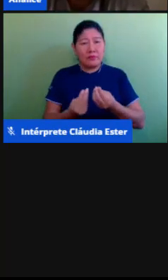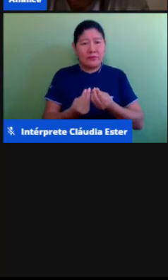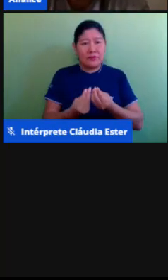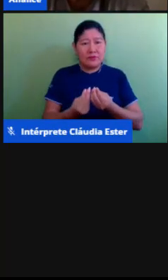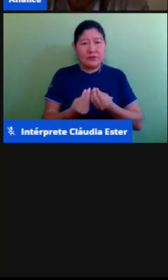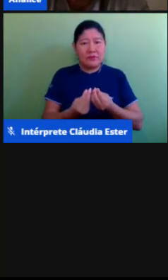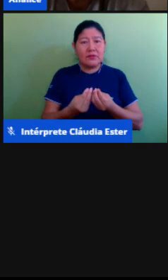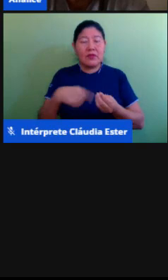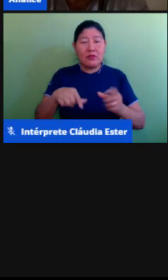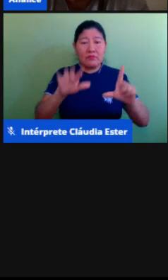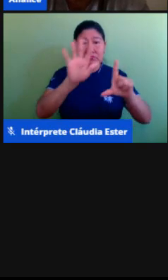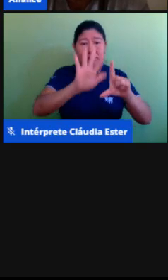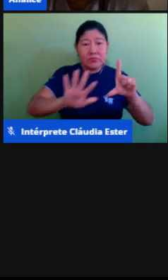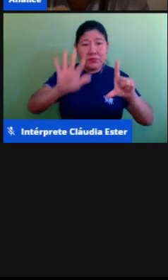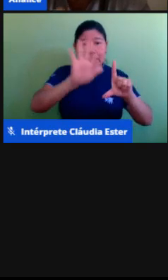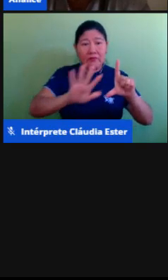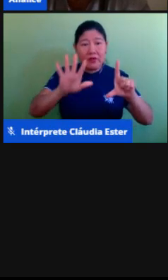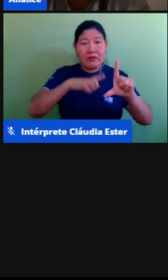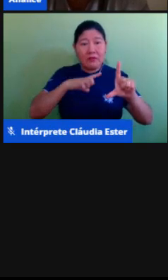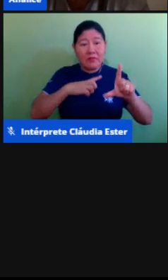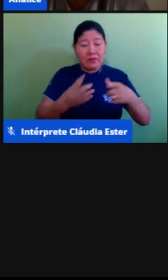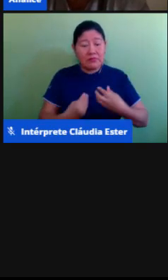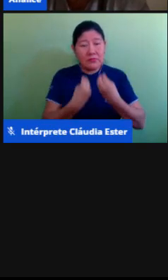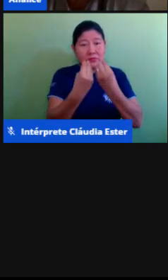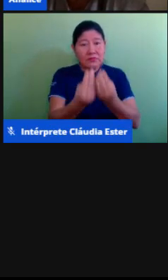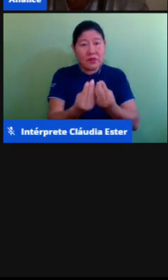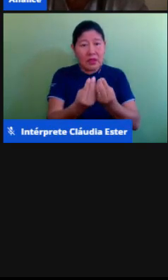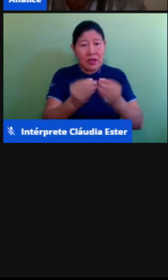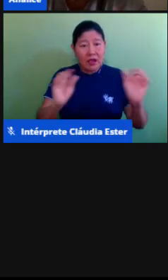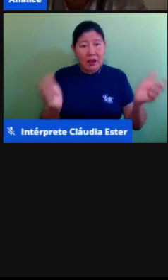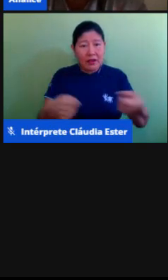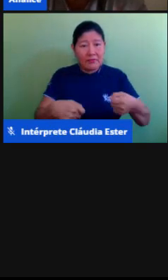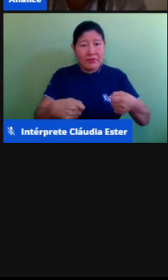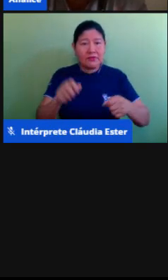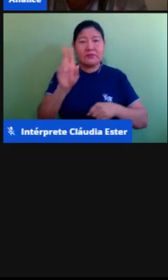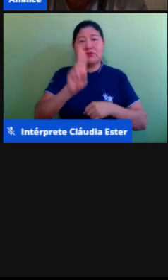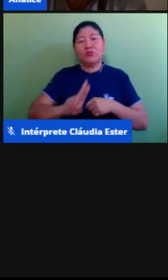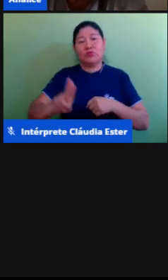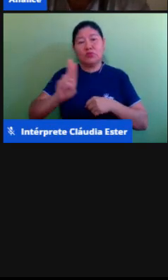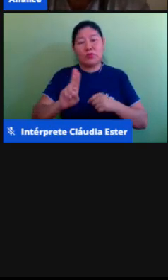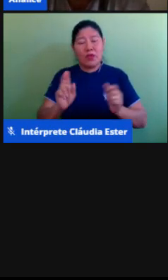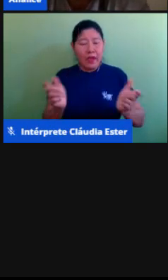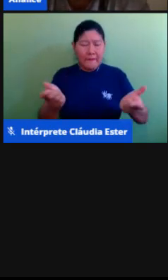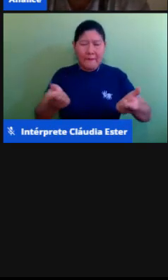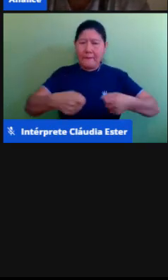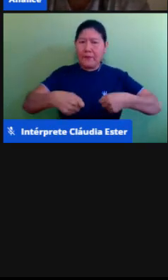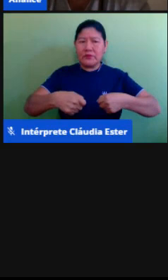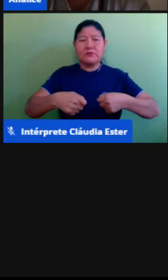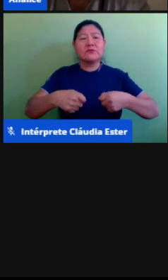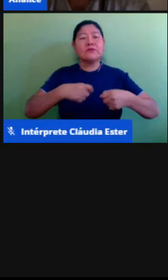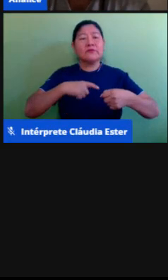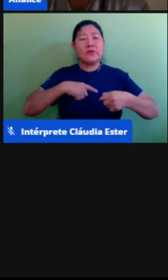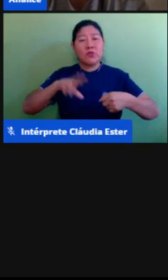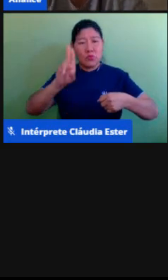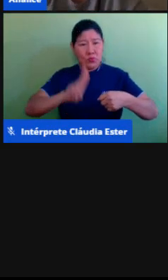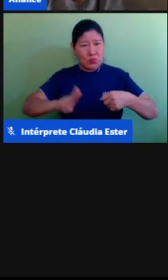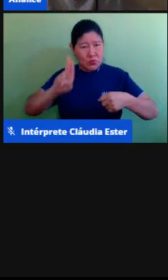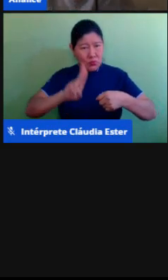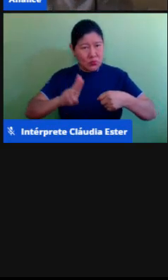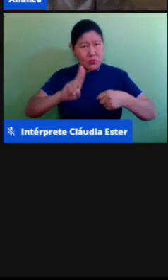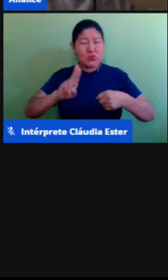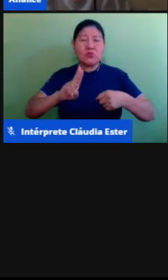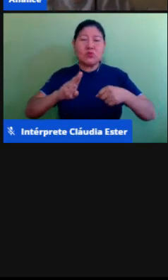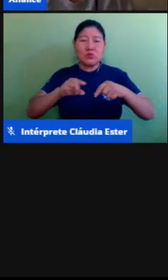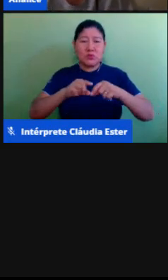essa plataforma nos permite, e apresentar aí essas possíveis, né, aplicações aí do